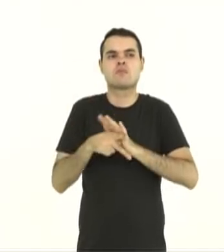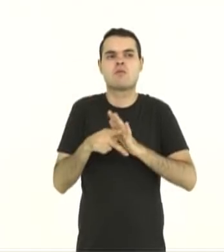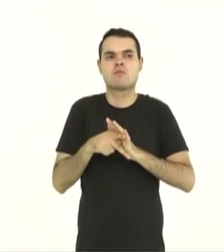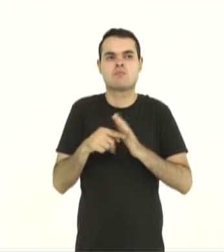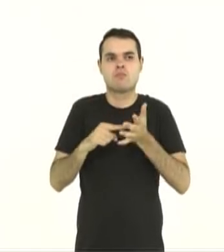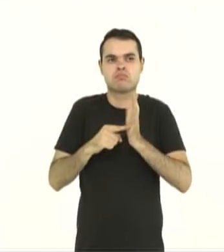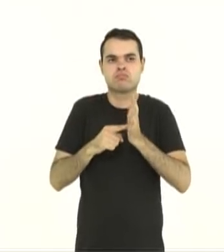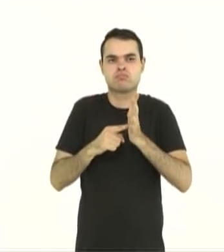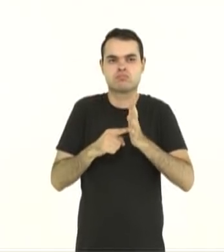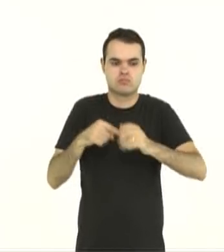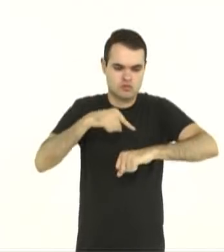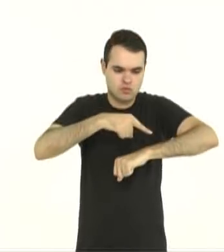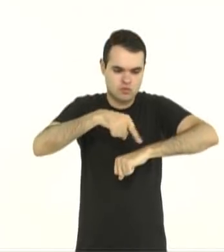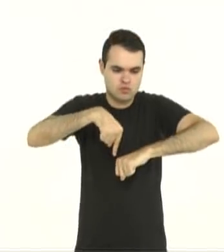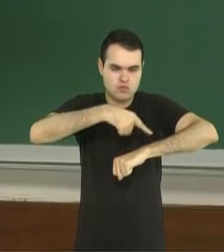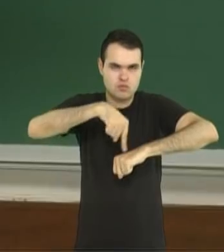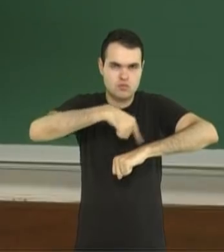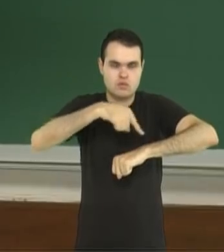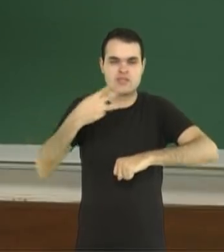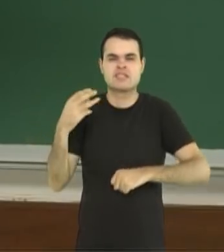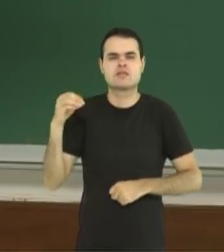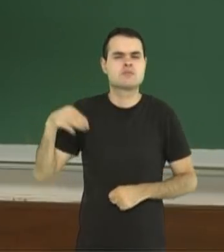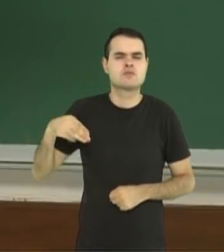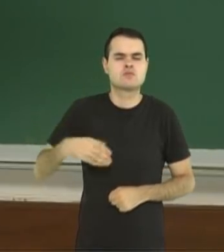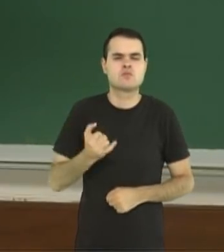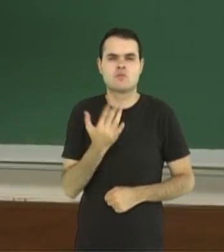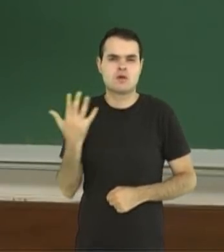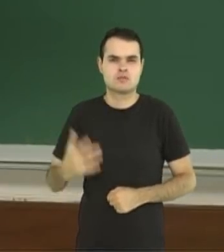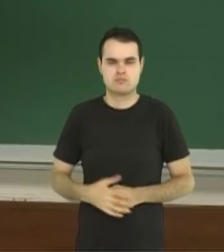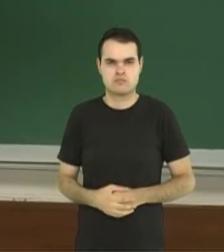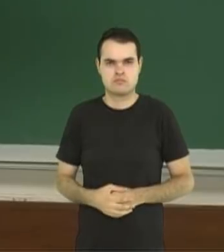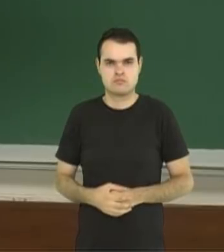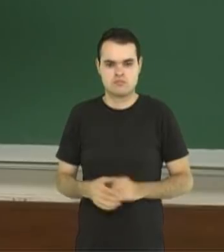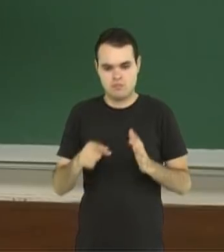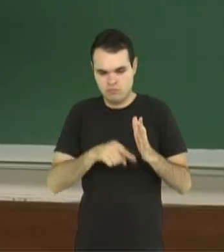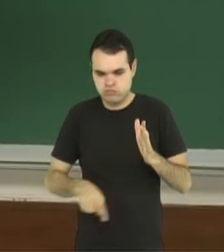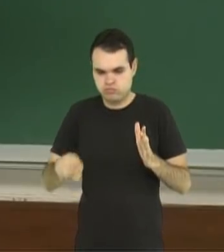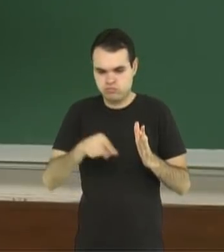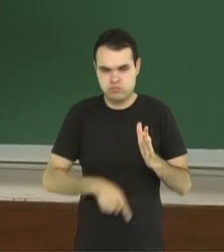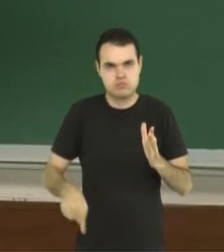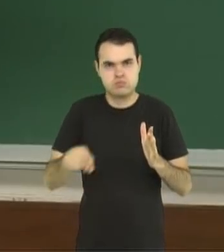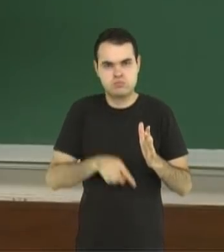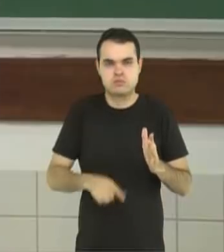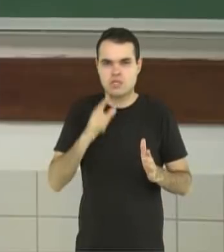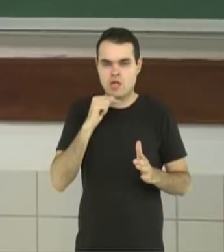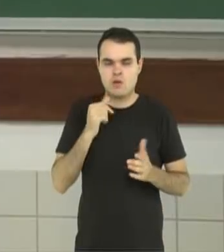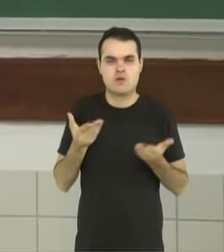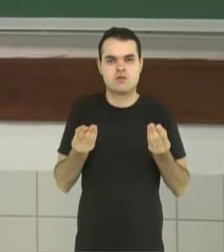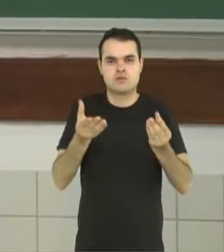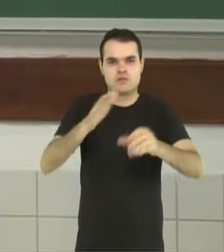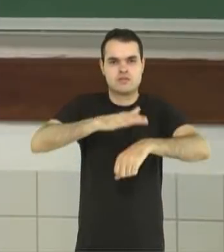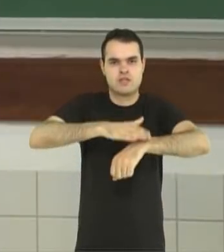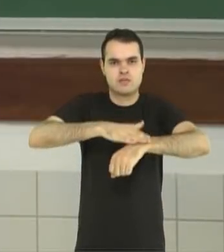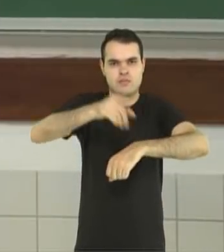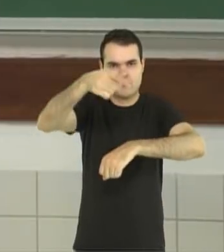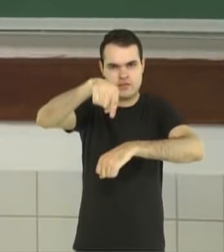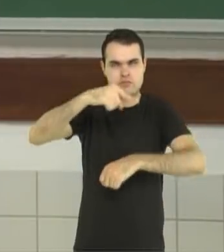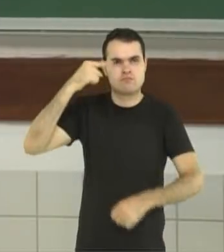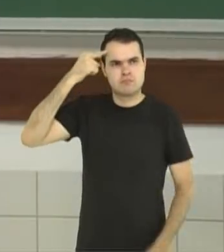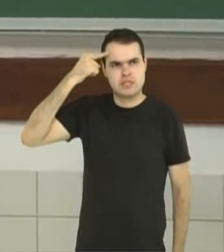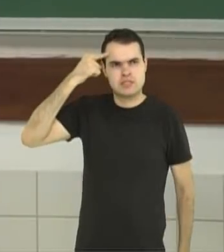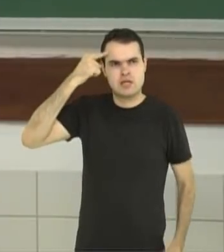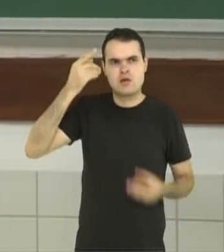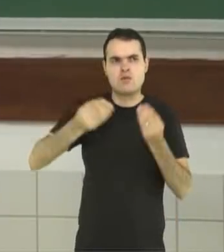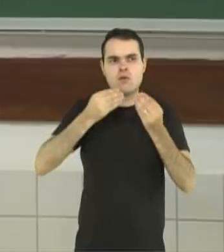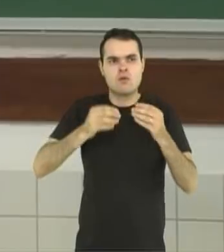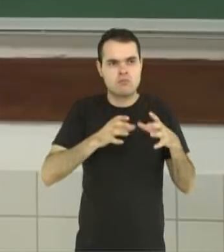em 30 minutos? Quantos será? Então, vou dar um tempinho aí para vocês